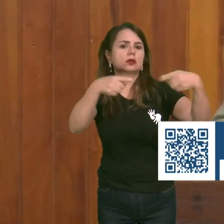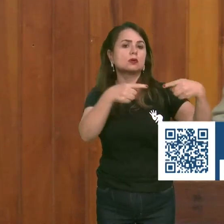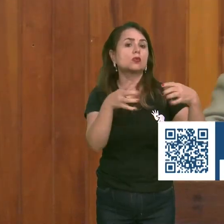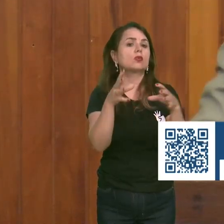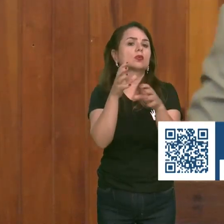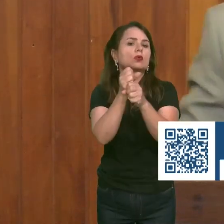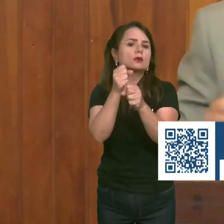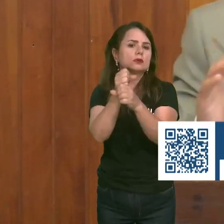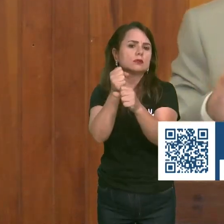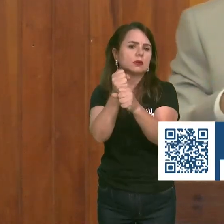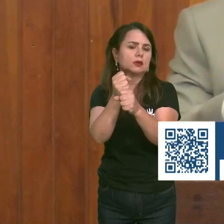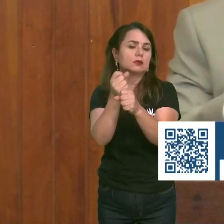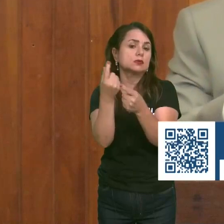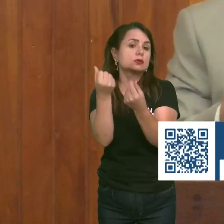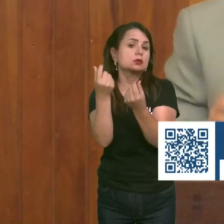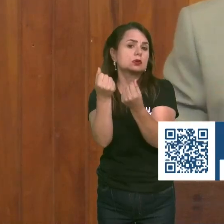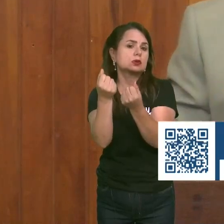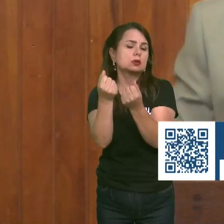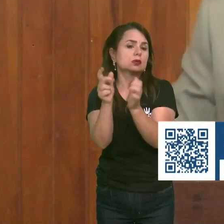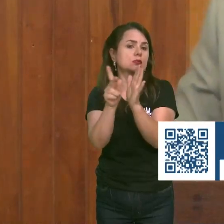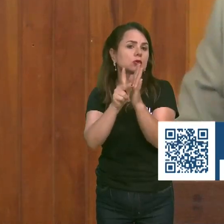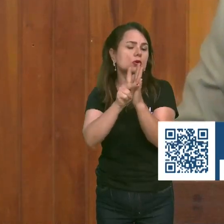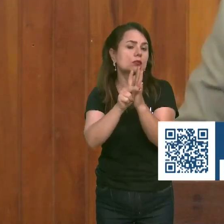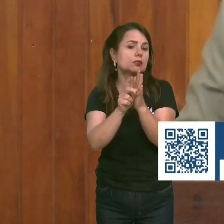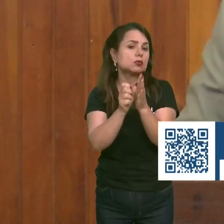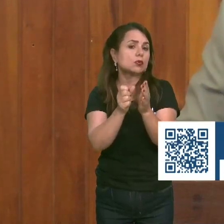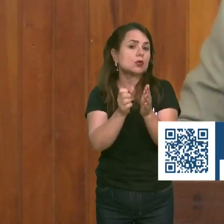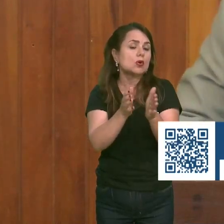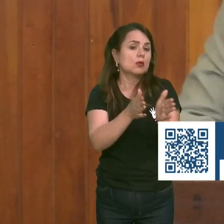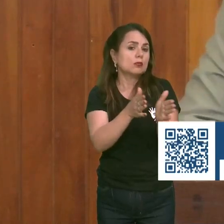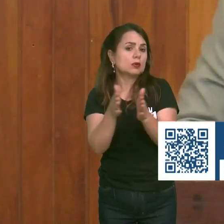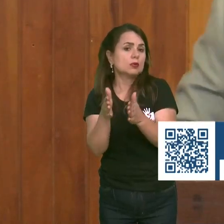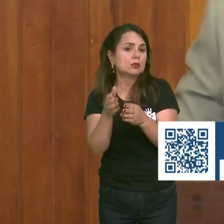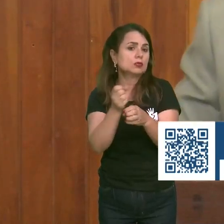para os anos 2023 Vereador narde e